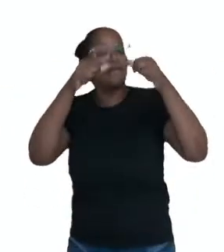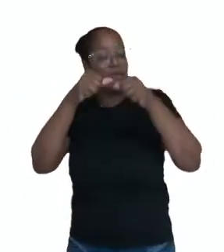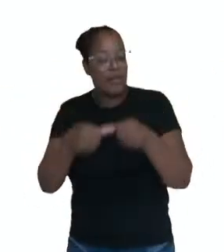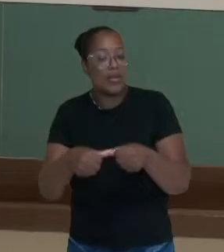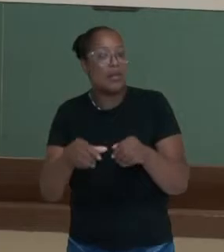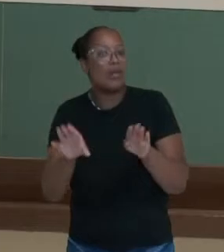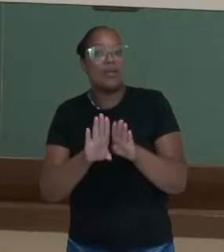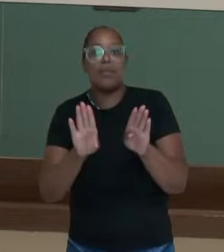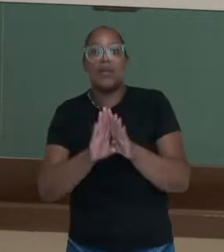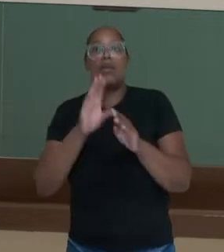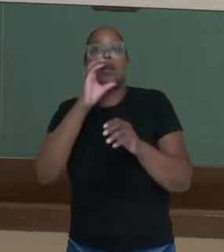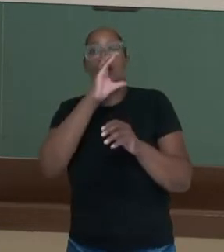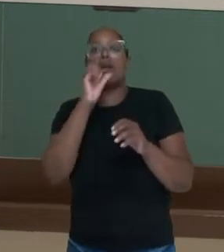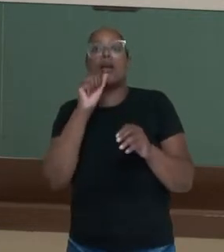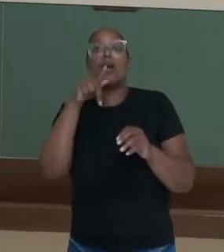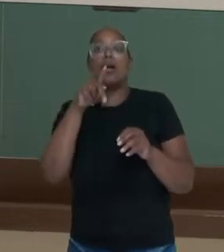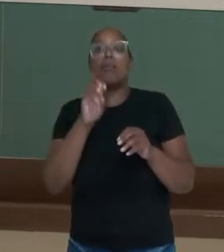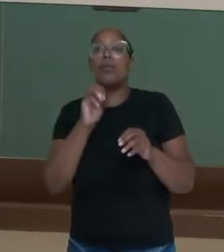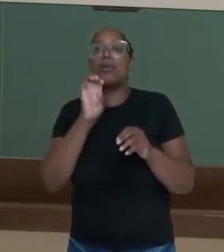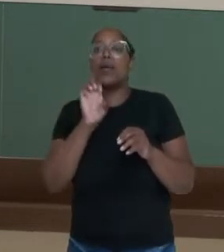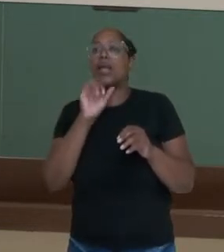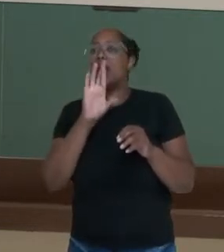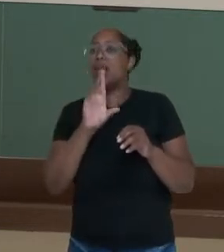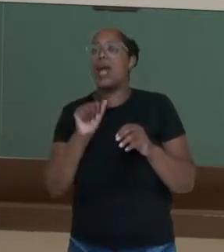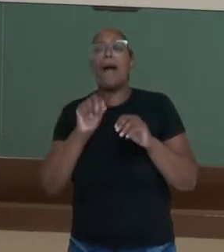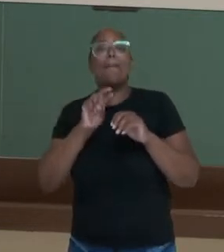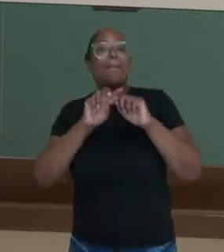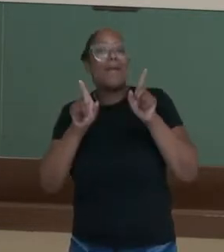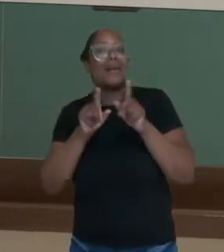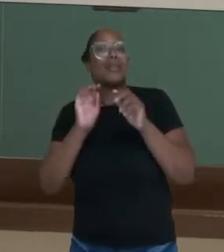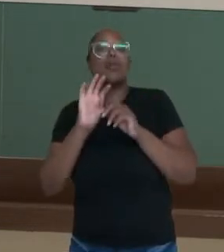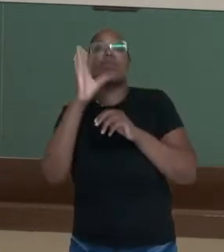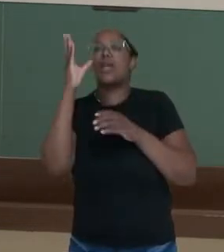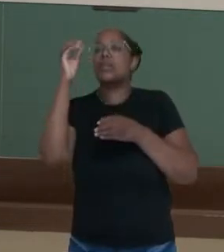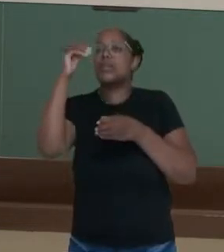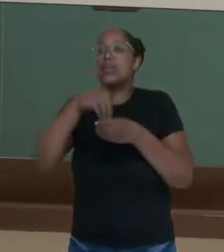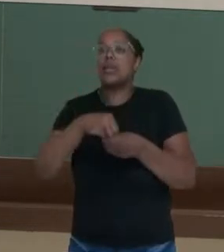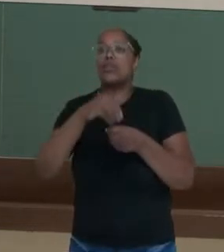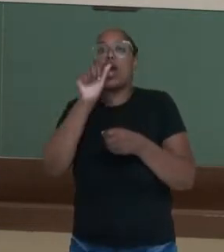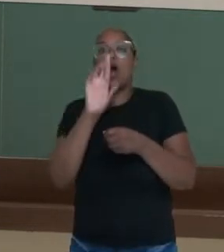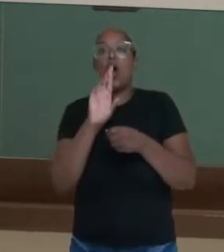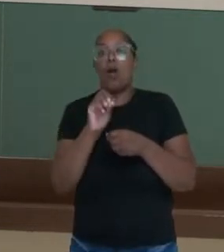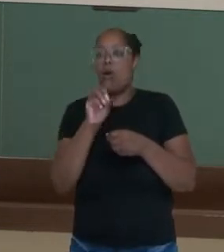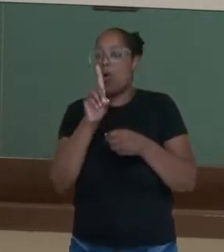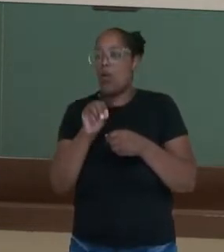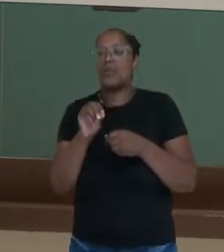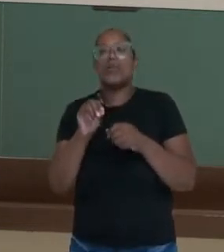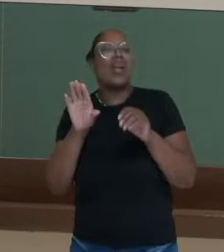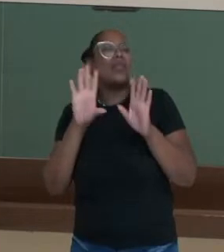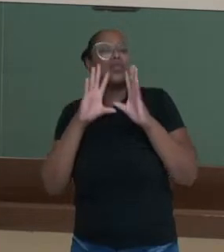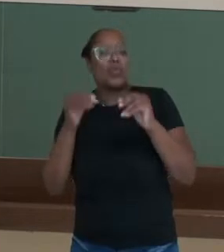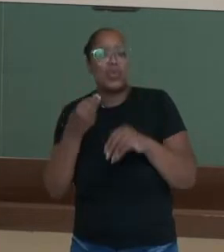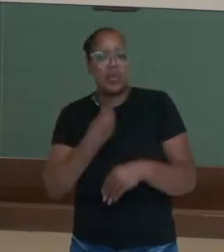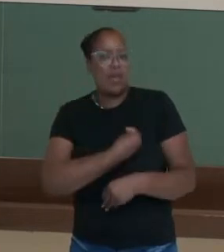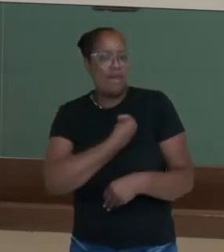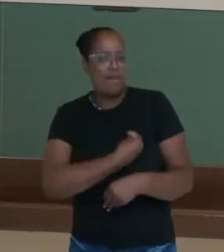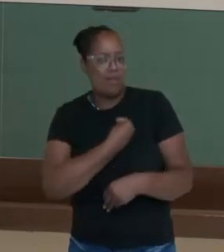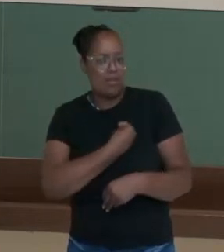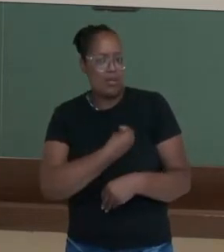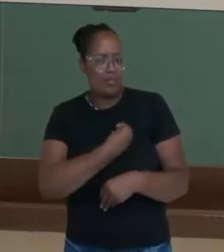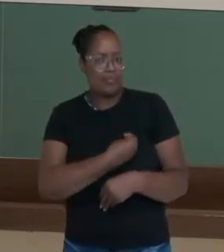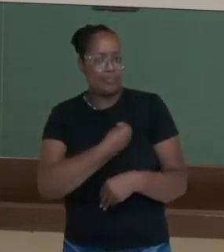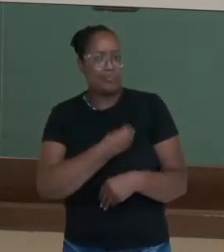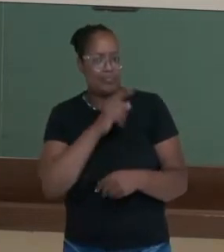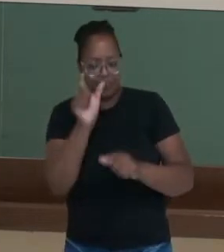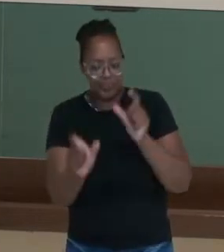treino, mas é na roda que ela vai acontecer, tá? É na roda que se vivencia a capoeira